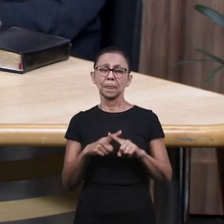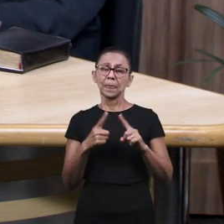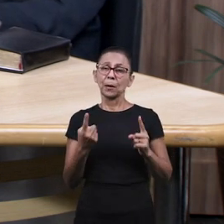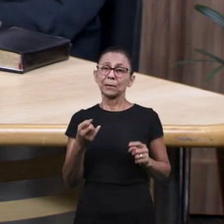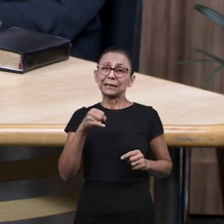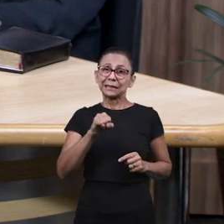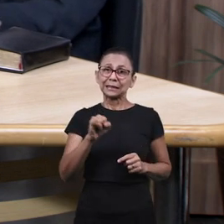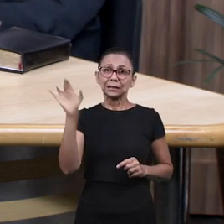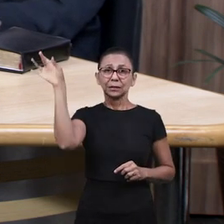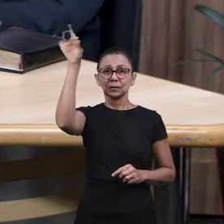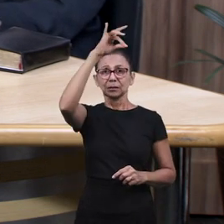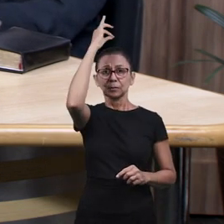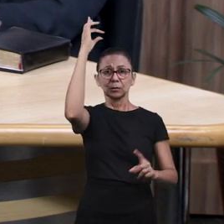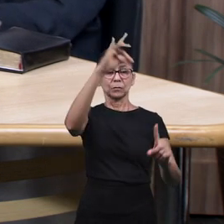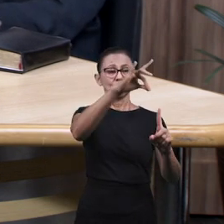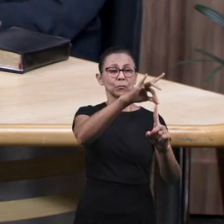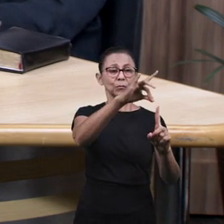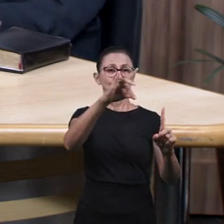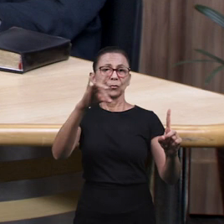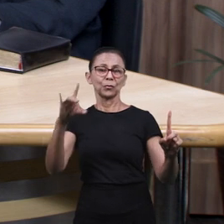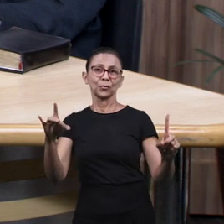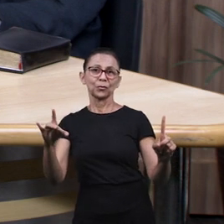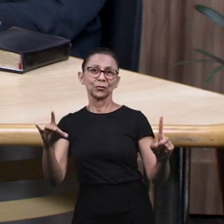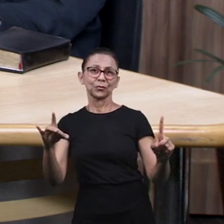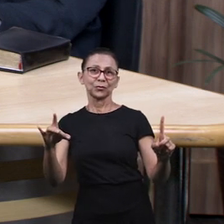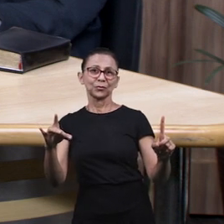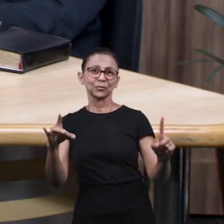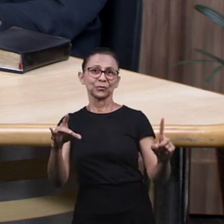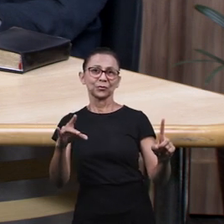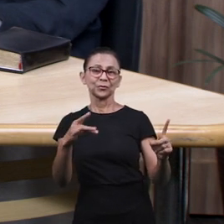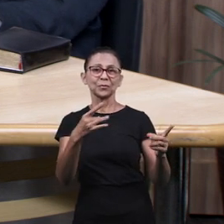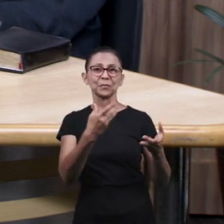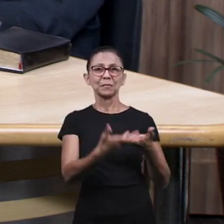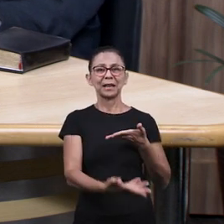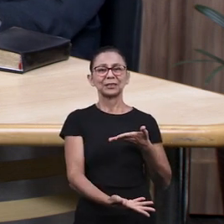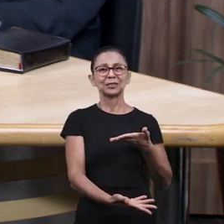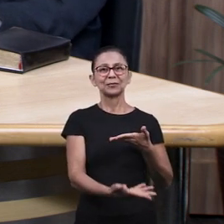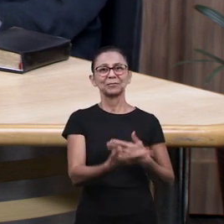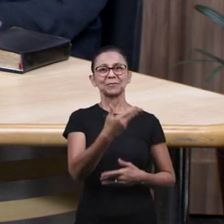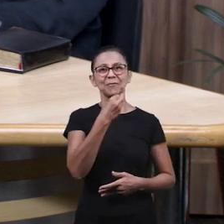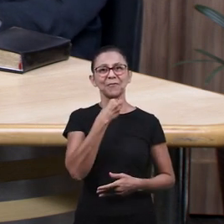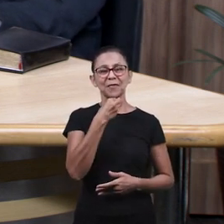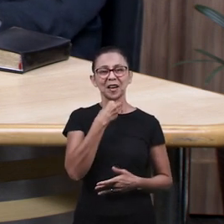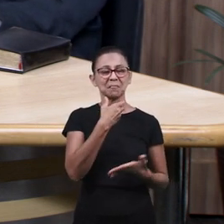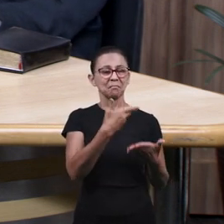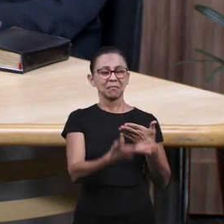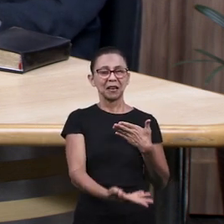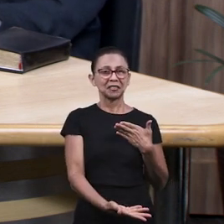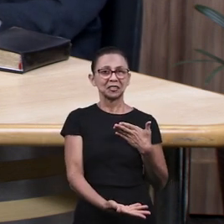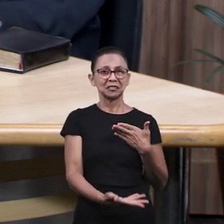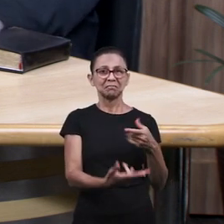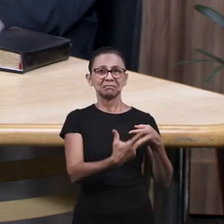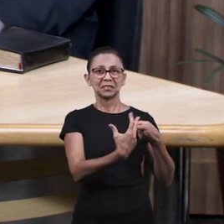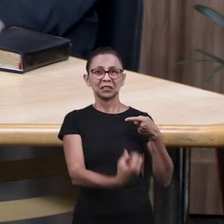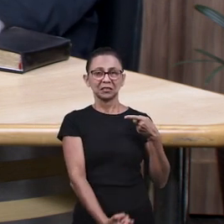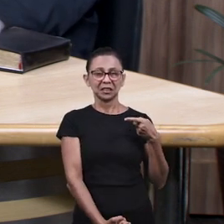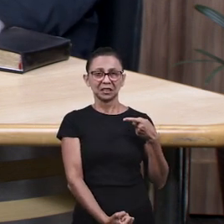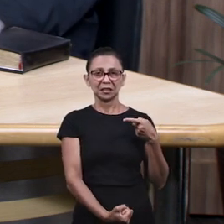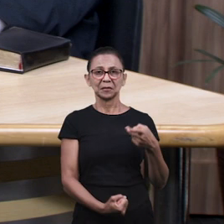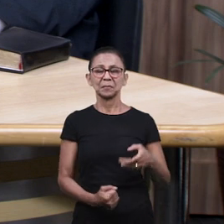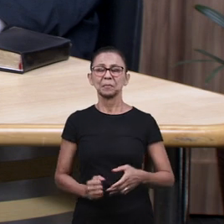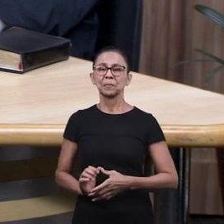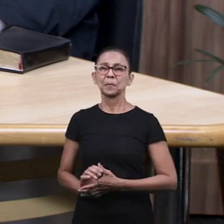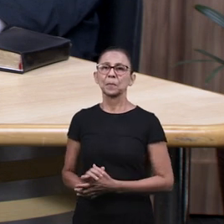que o Espírito Santo foi embora. Ele não entendeu ainda que o Espírito Santo foi embora. E isso é muito sério, né? No caso de Saul. Saul continuou